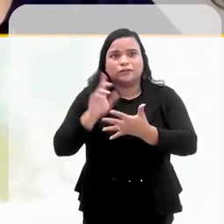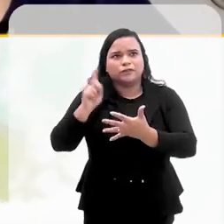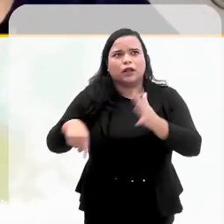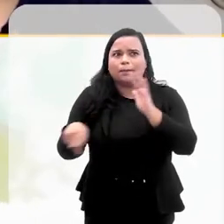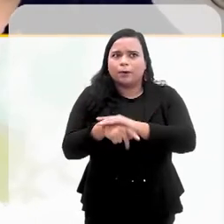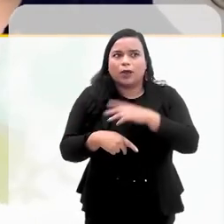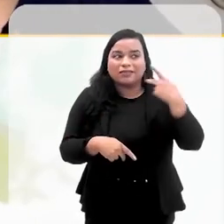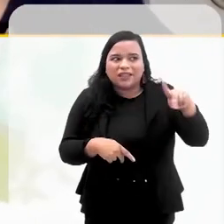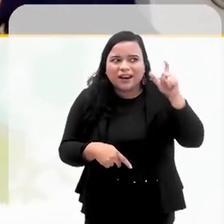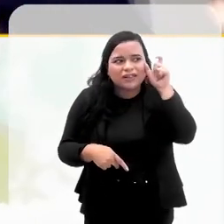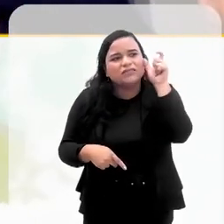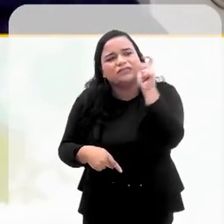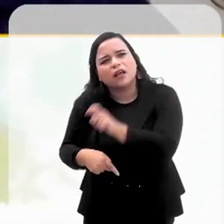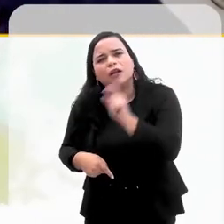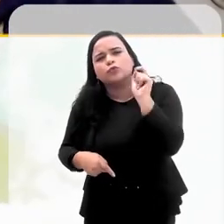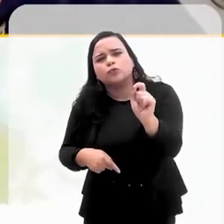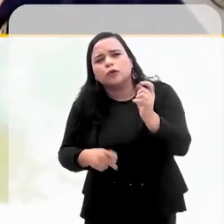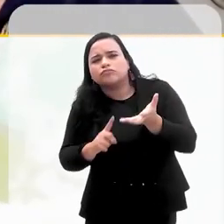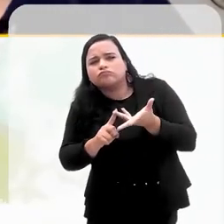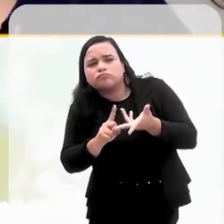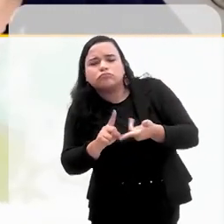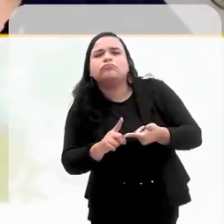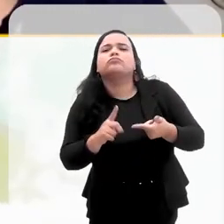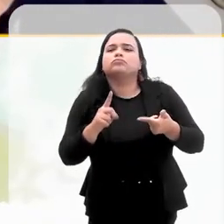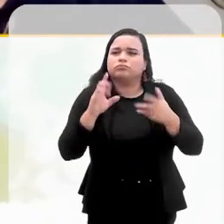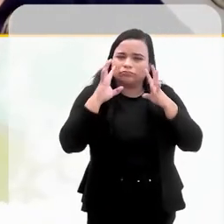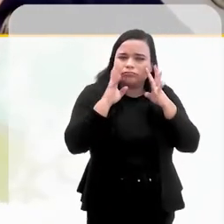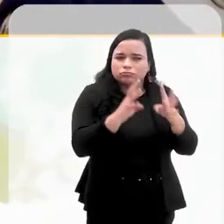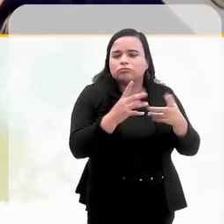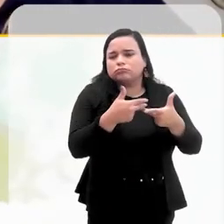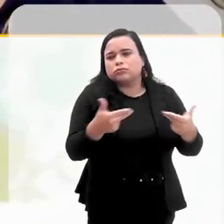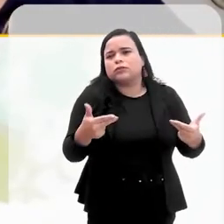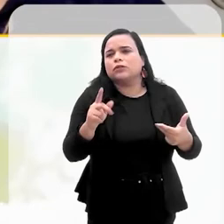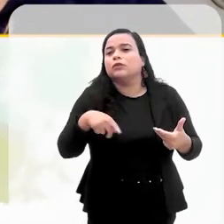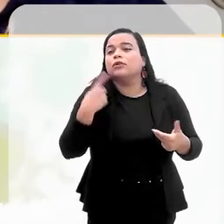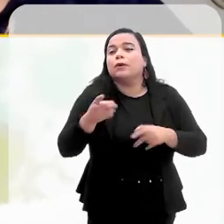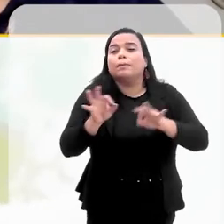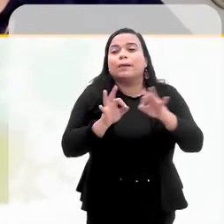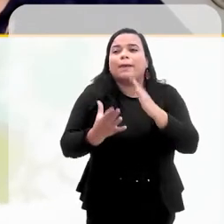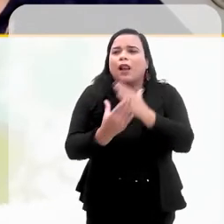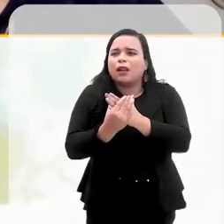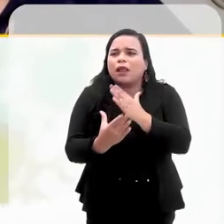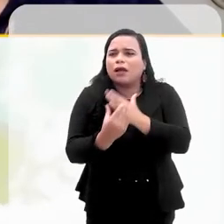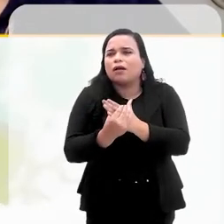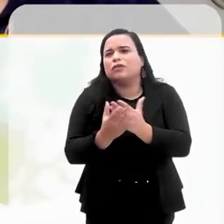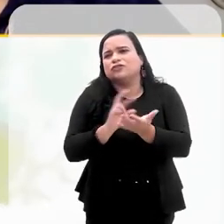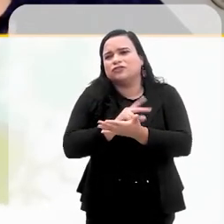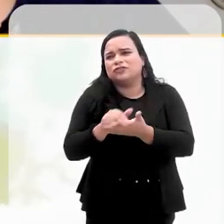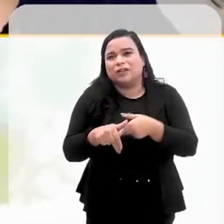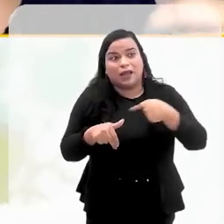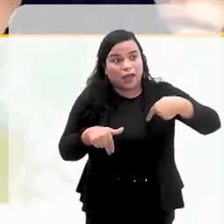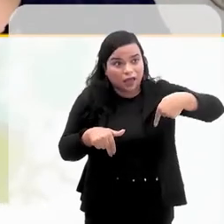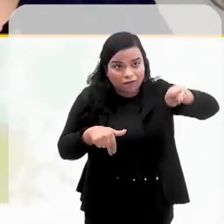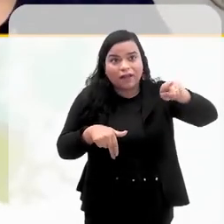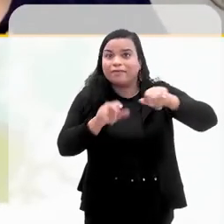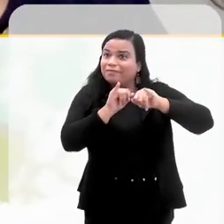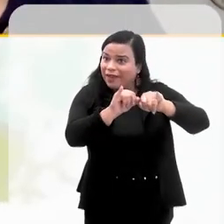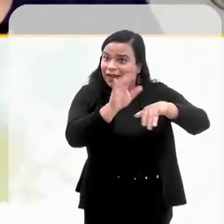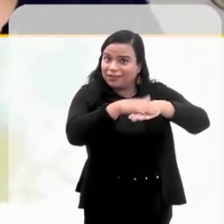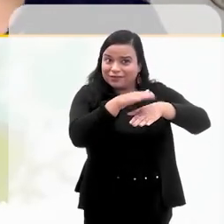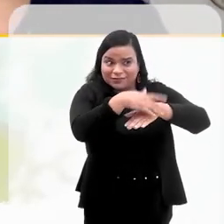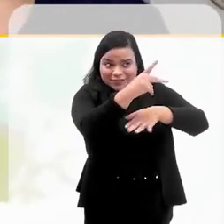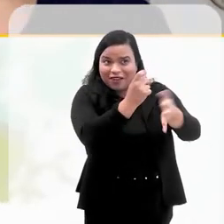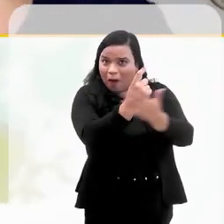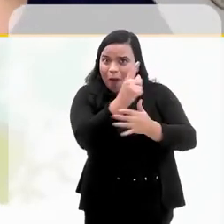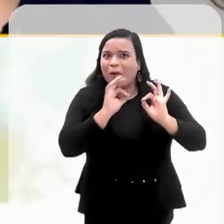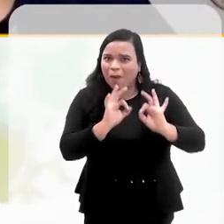preparar o lanche, eles vão até o supermercado, eles compram, né? Eles compram as coisas que eles querem, e eles levam seus alvos